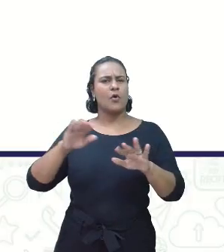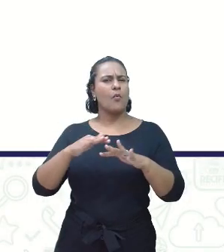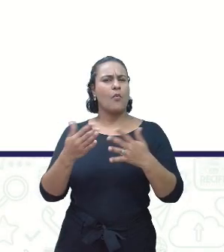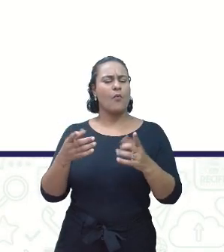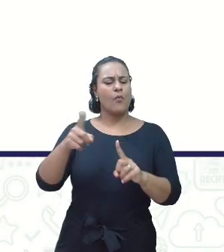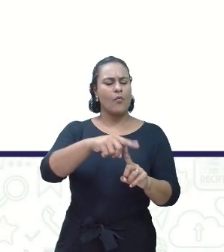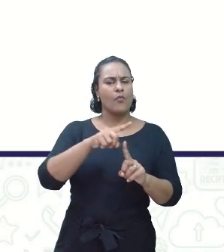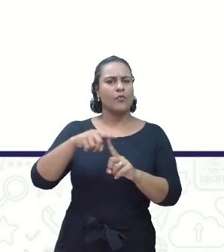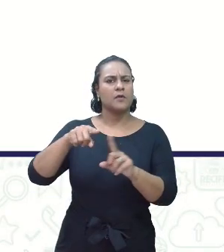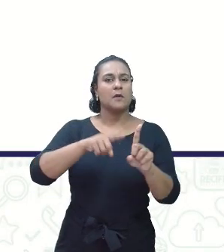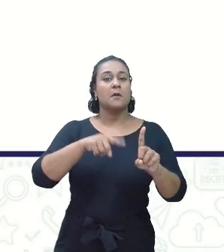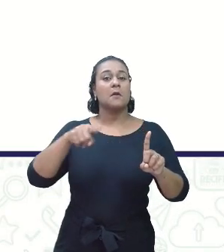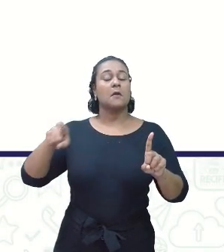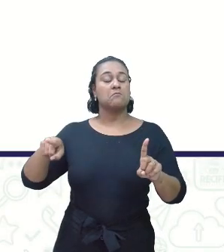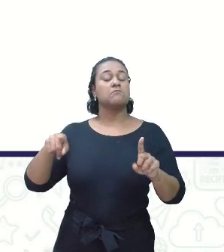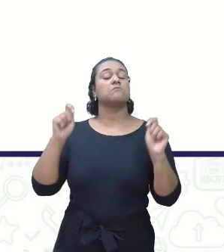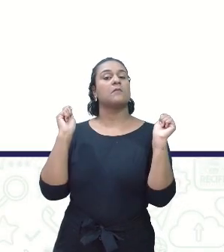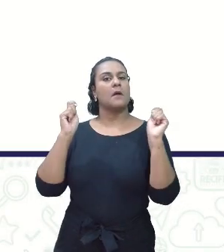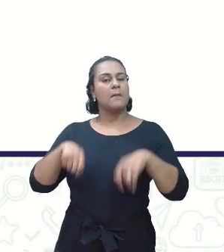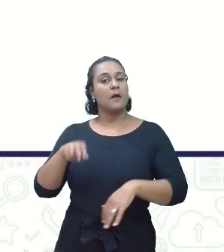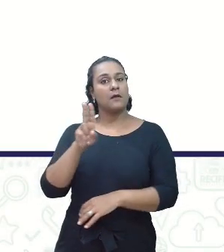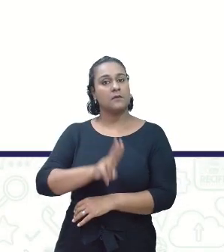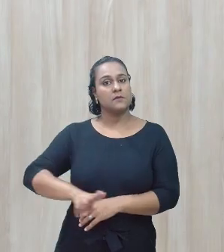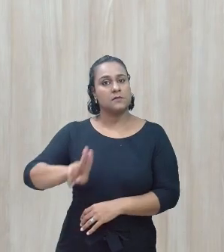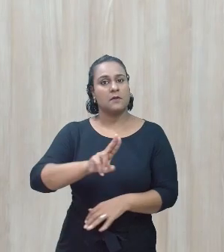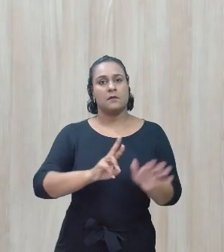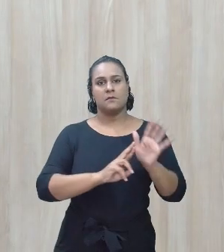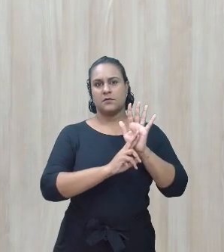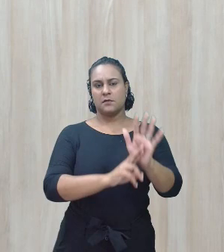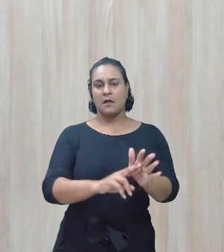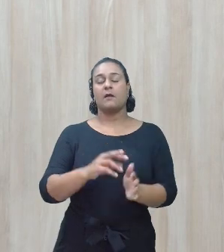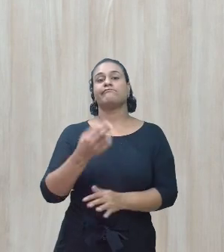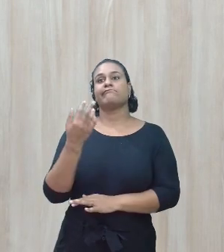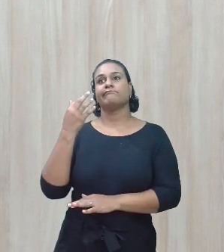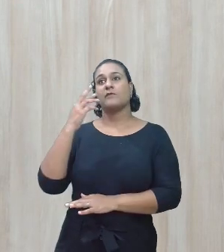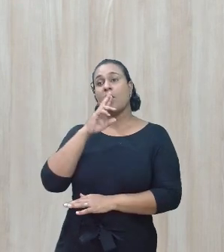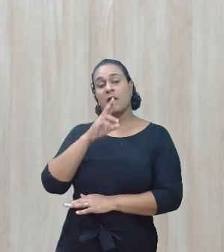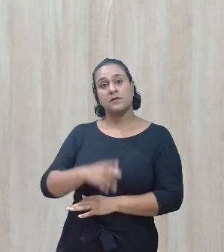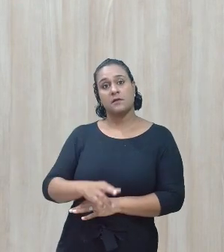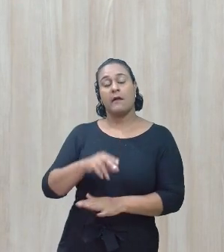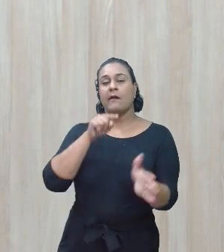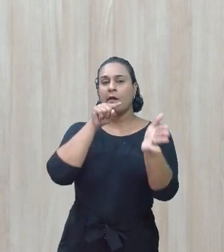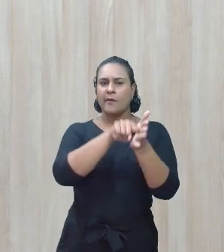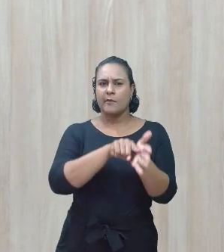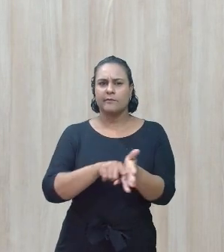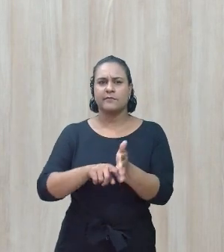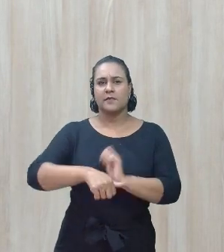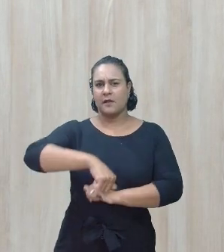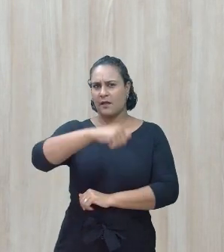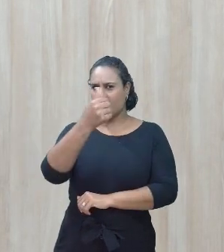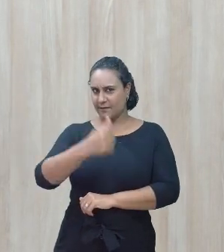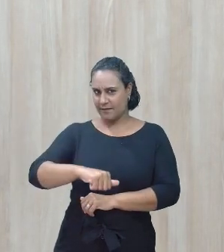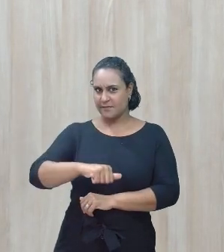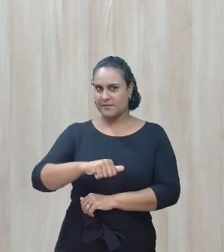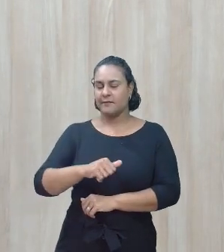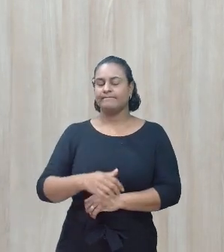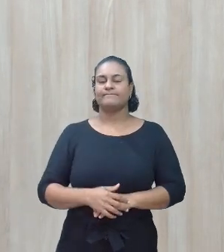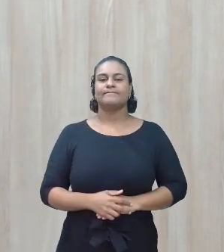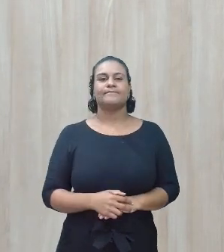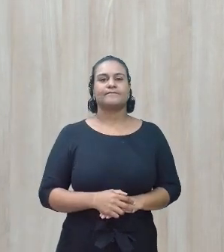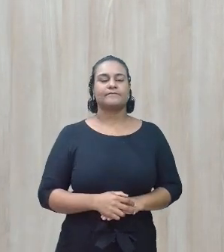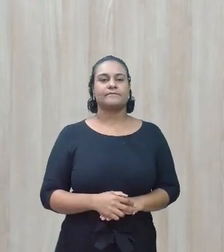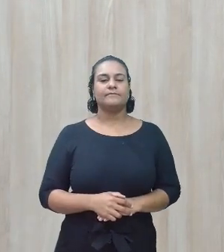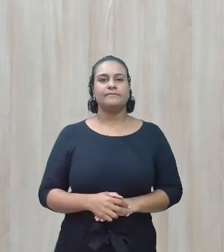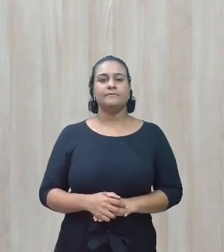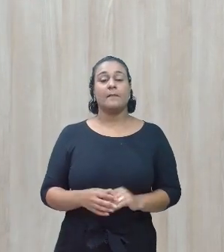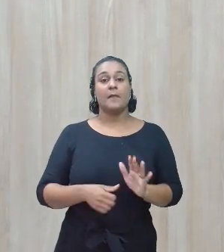de gráficos que eu posso utilizar para representar o resultado de uma pesquisa e analisar esse contexto, tá?